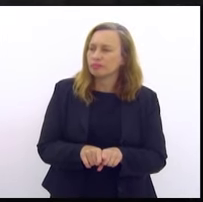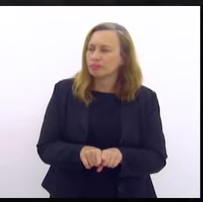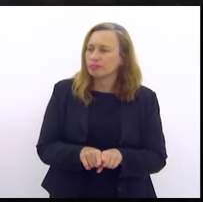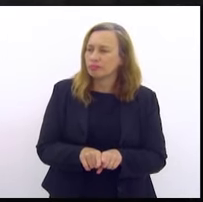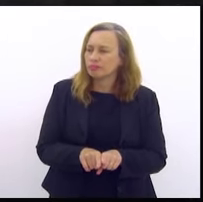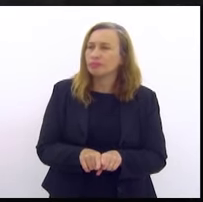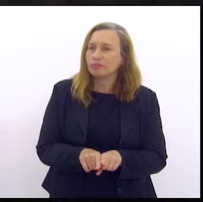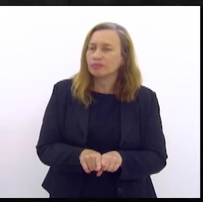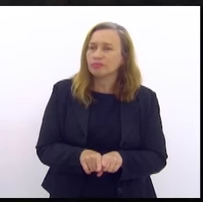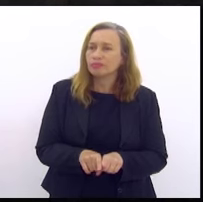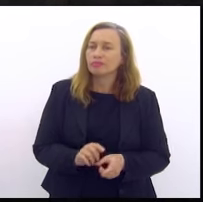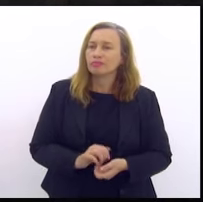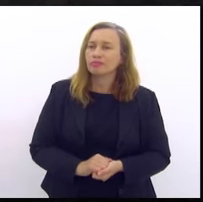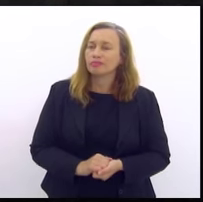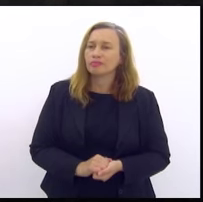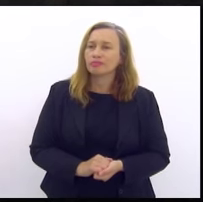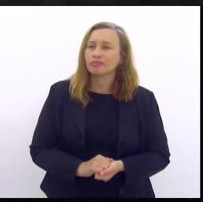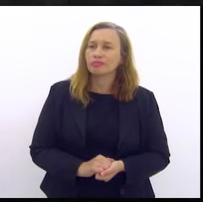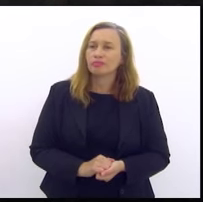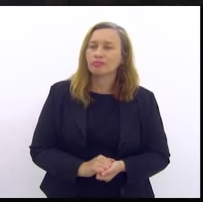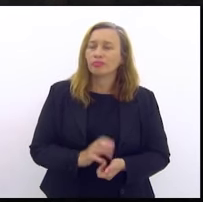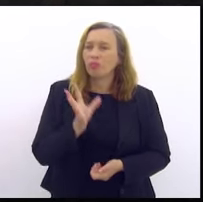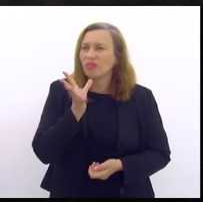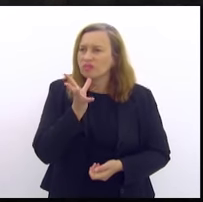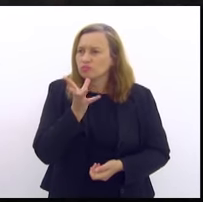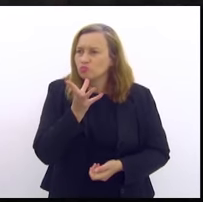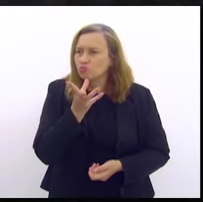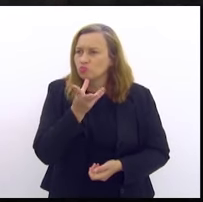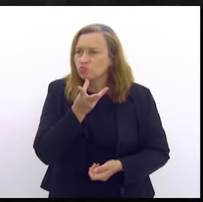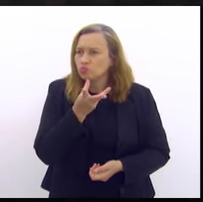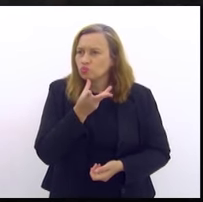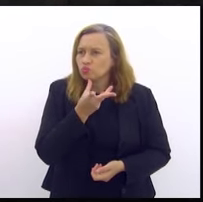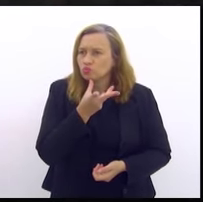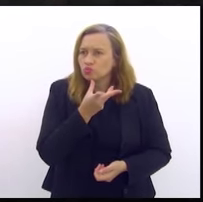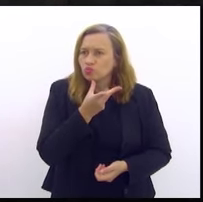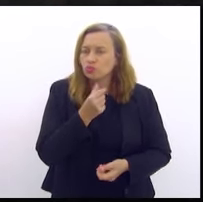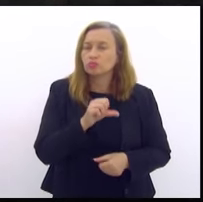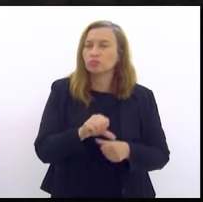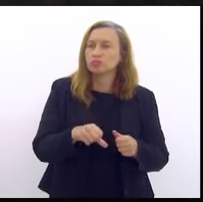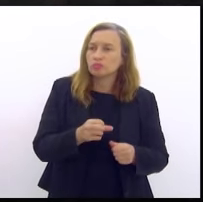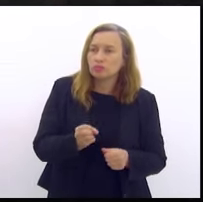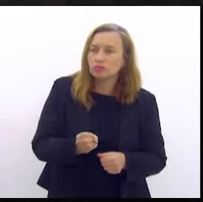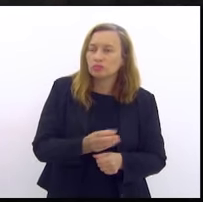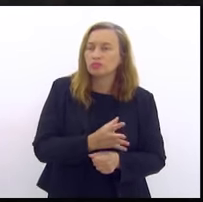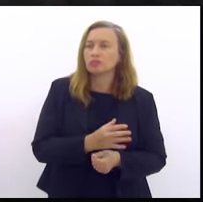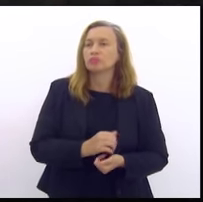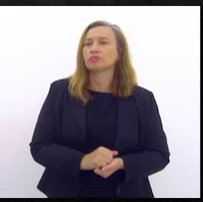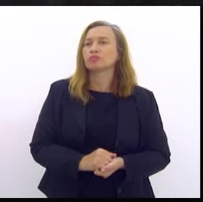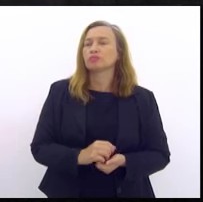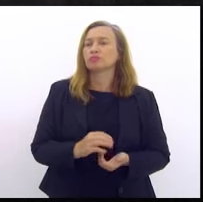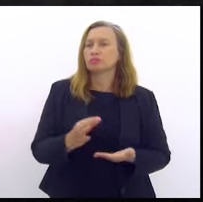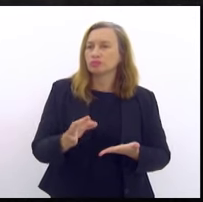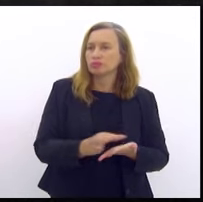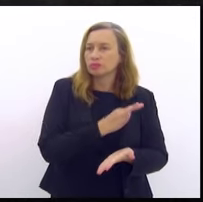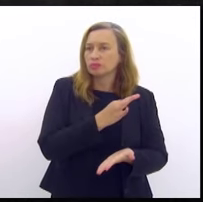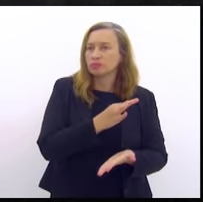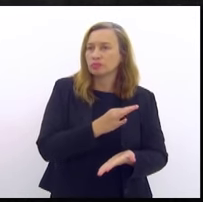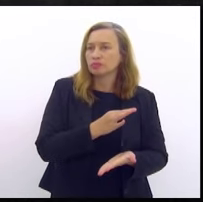síndrome de Down. Há uma demora muito grande nesta renovação, passando às vezes